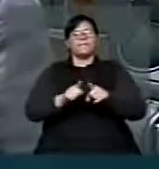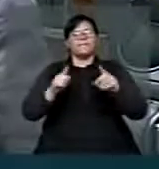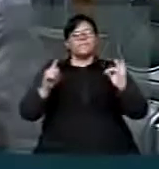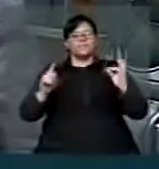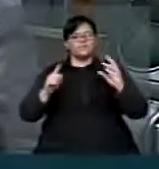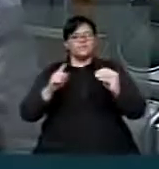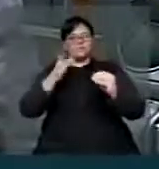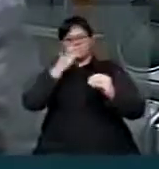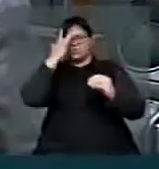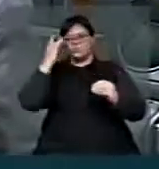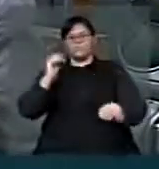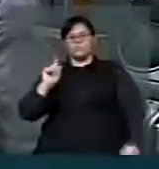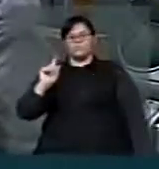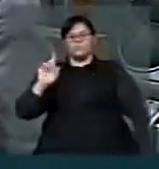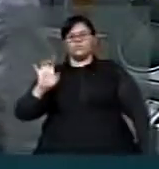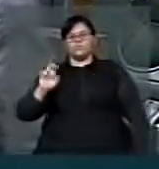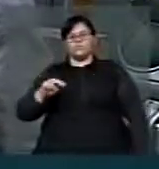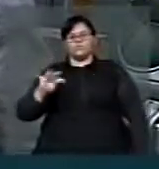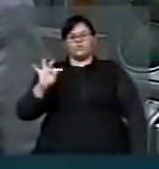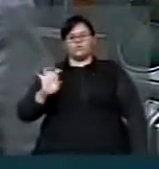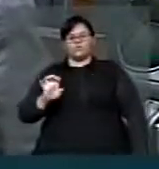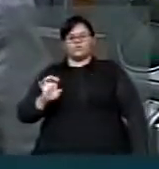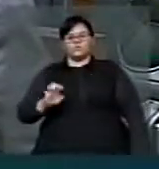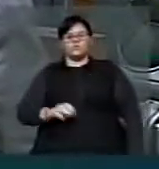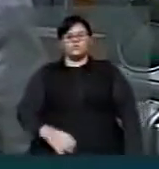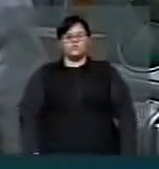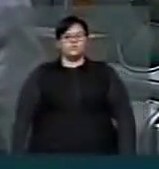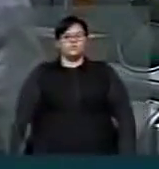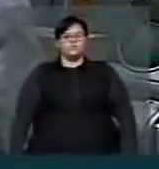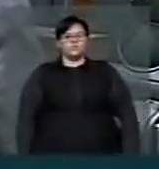agentes comunitários e sanitários.